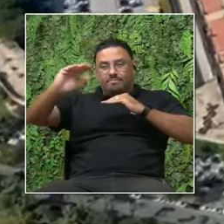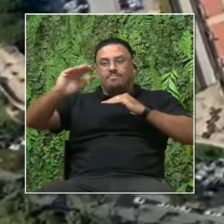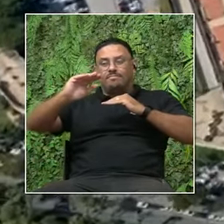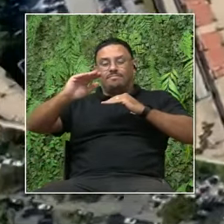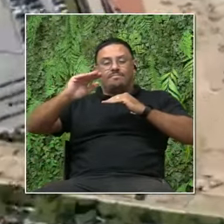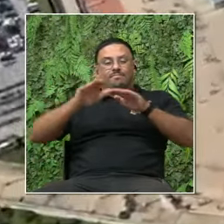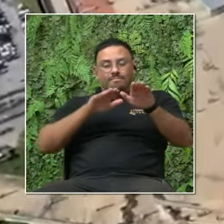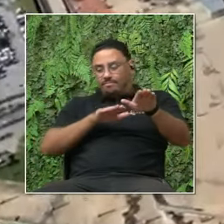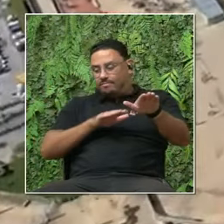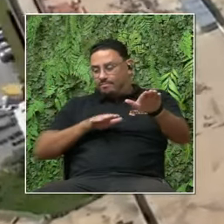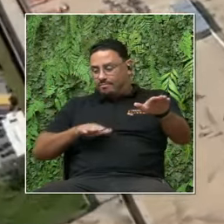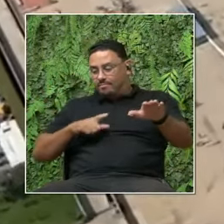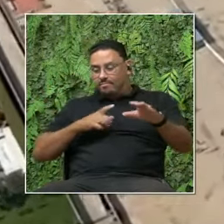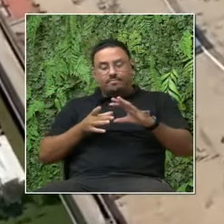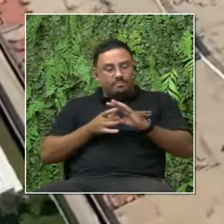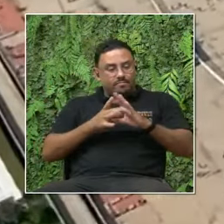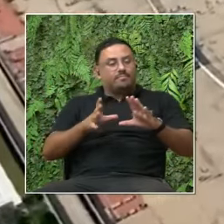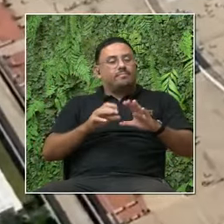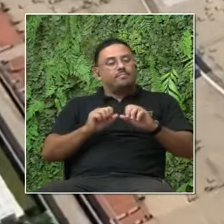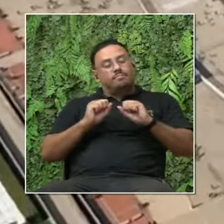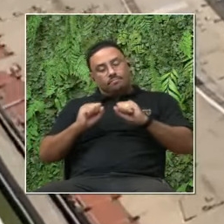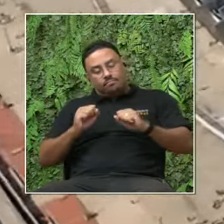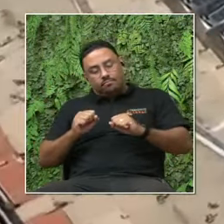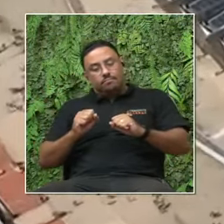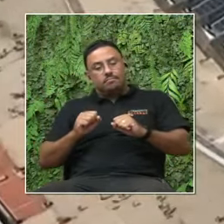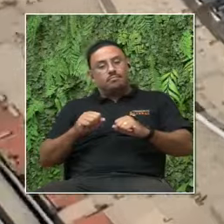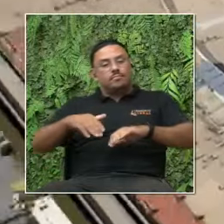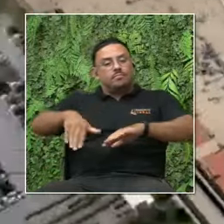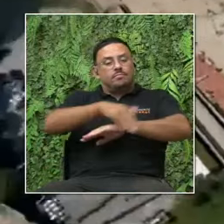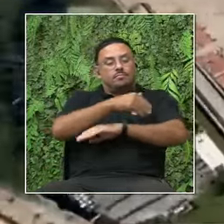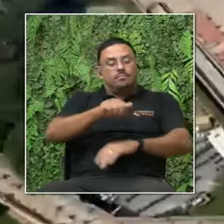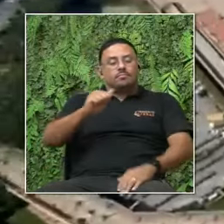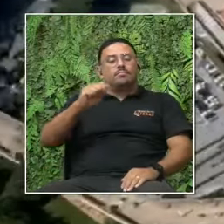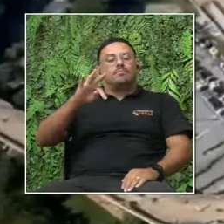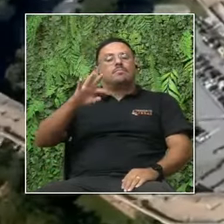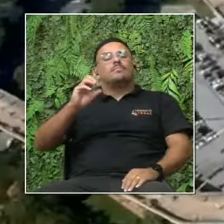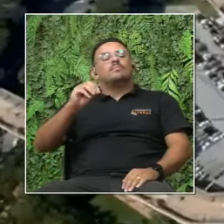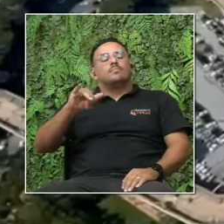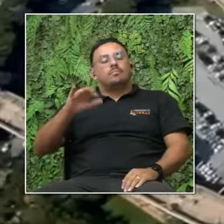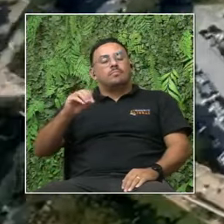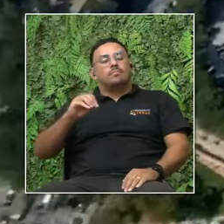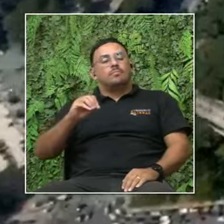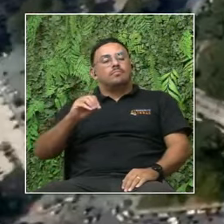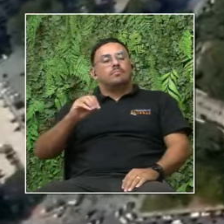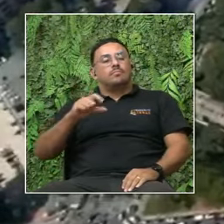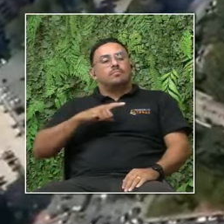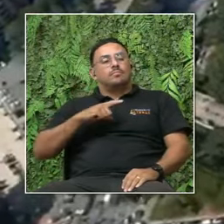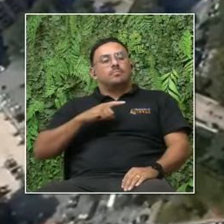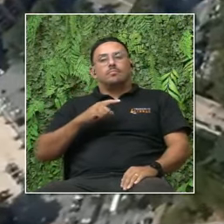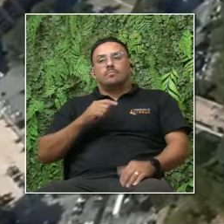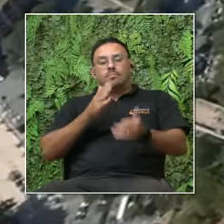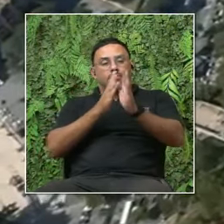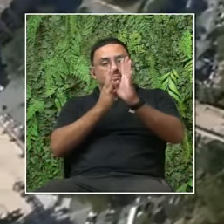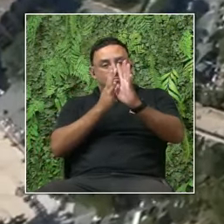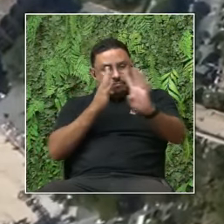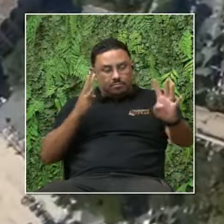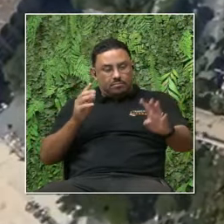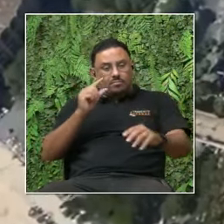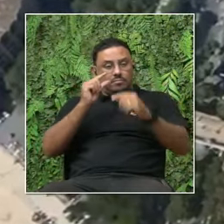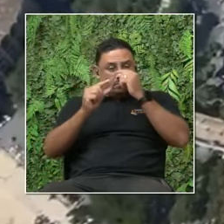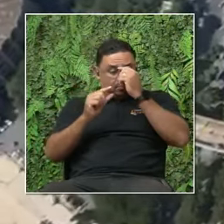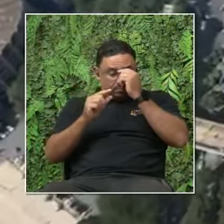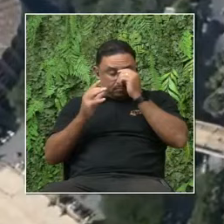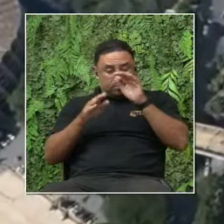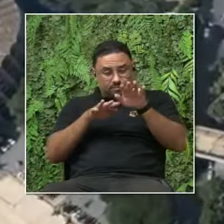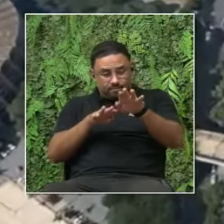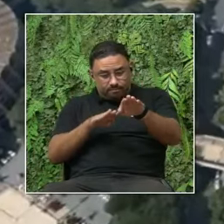trânsito Tem liberdade total para motoristas tanto na Antônio Carlos quanto na Carlos Luz ainda uma pequena fila para quem quer acessar o